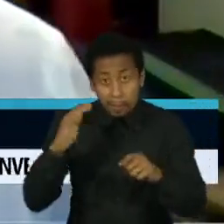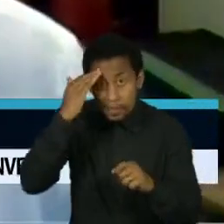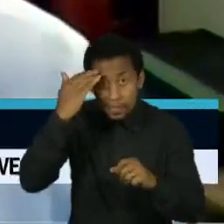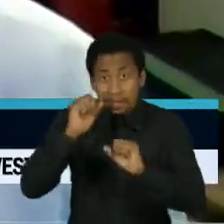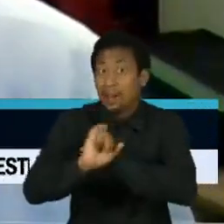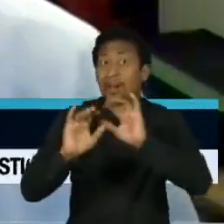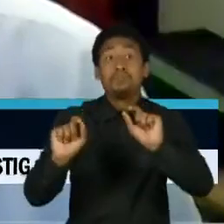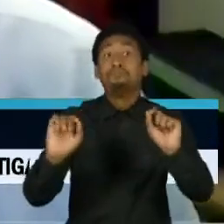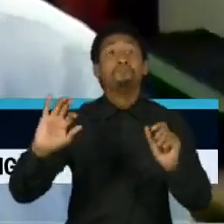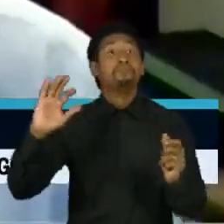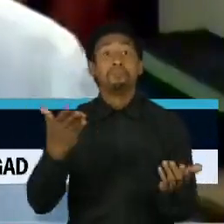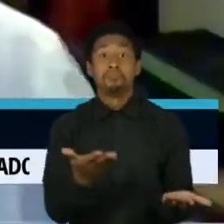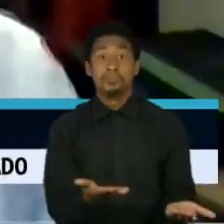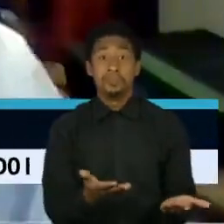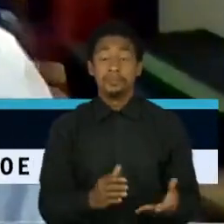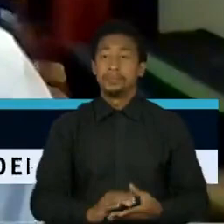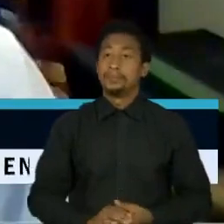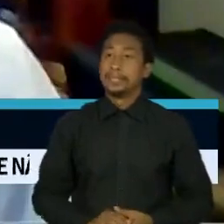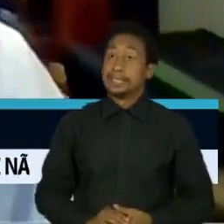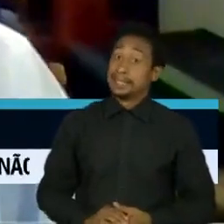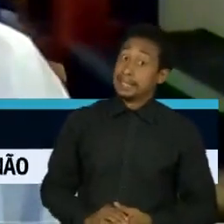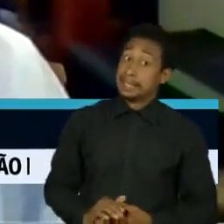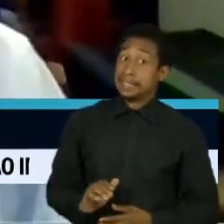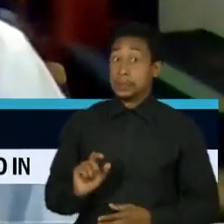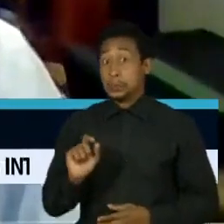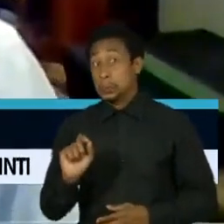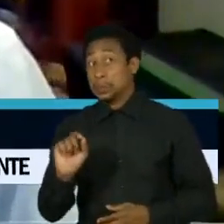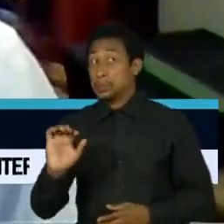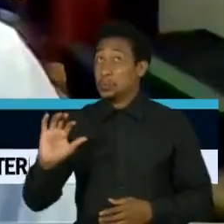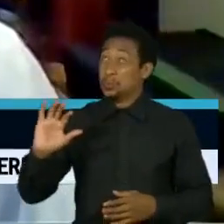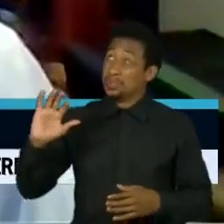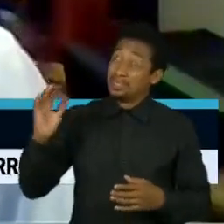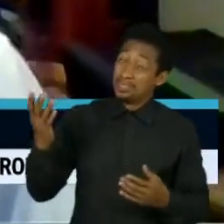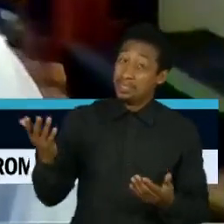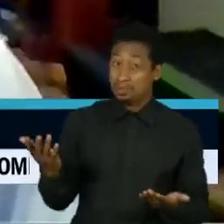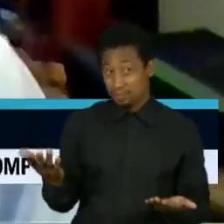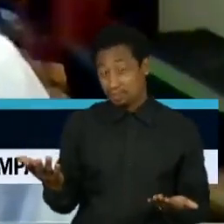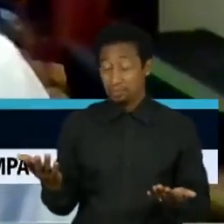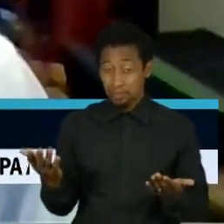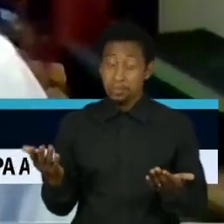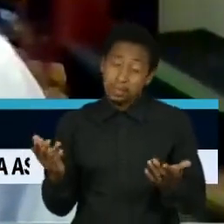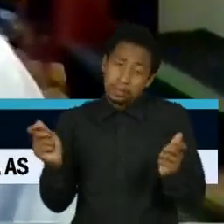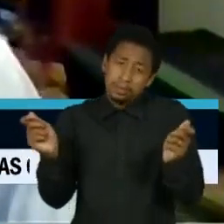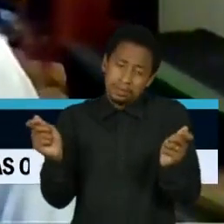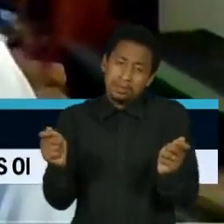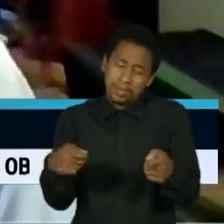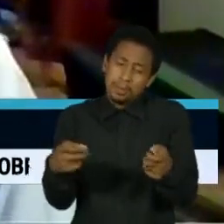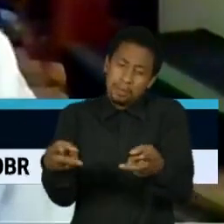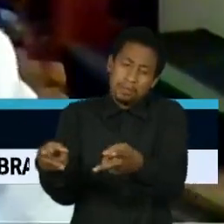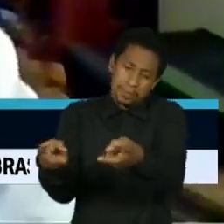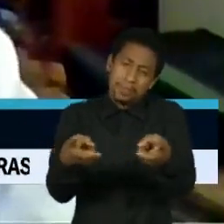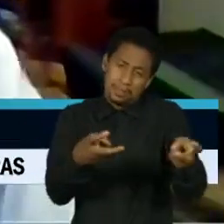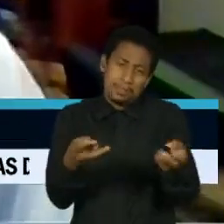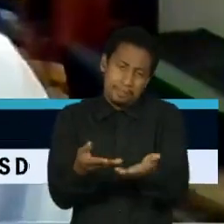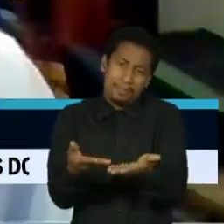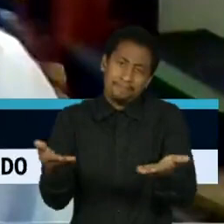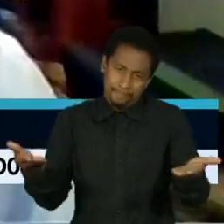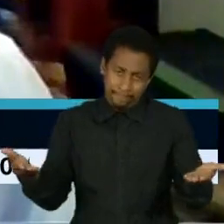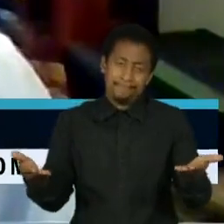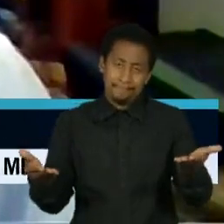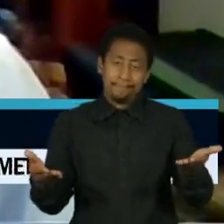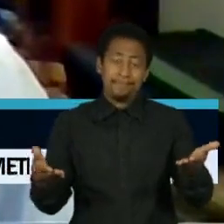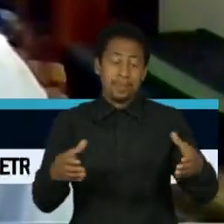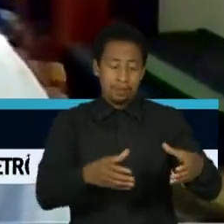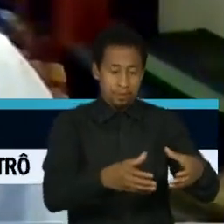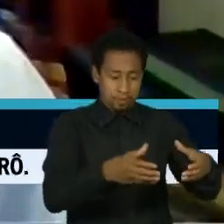Bem, Ana, Paulo, o que aconteceu, eu acho que está mais ou menos claro, está evidente, né? Houve uma interferência, o